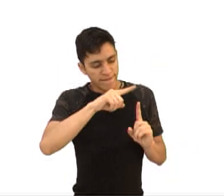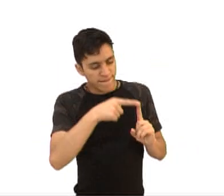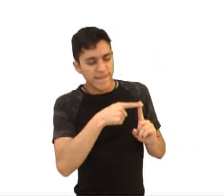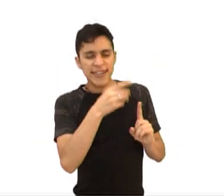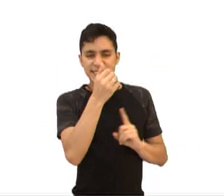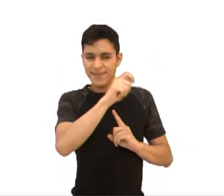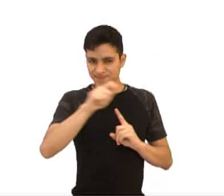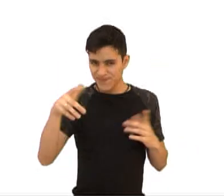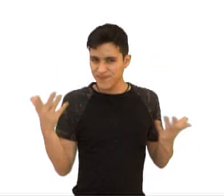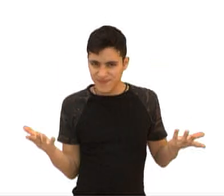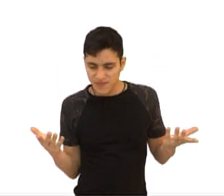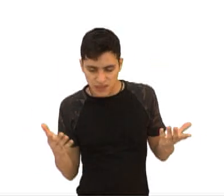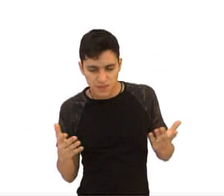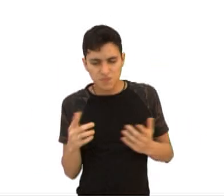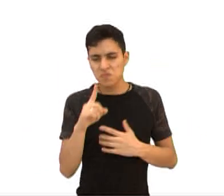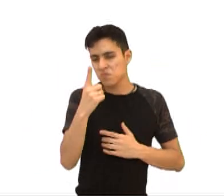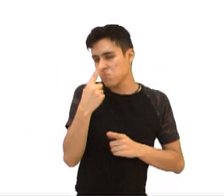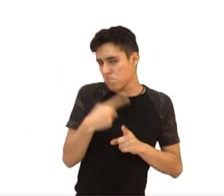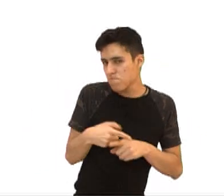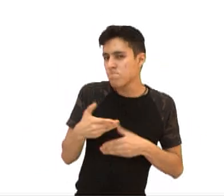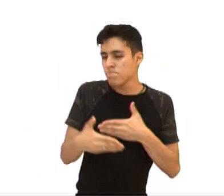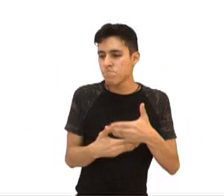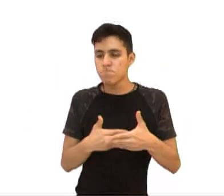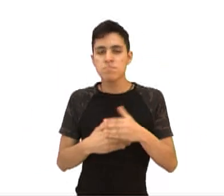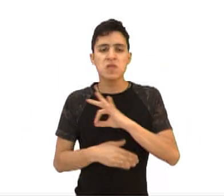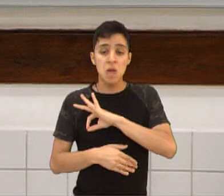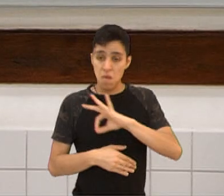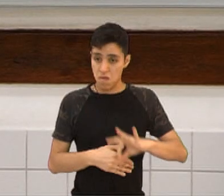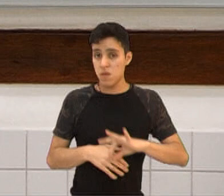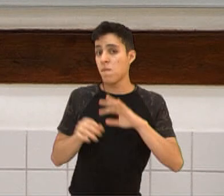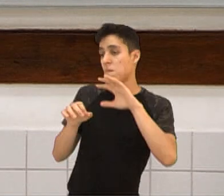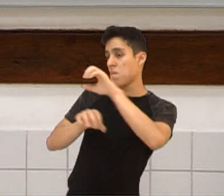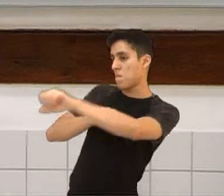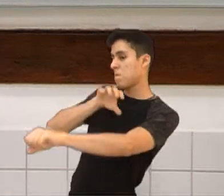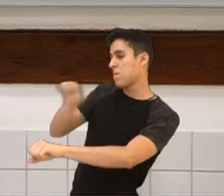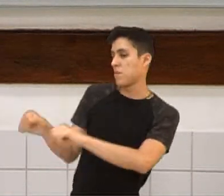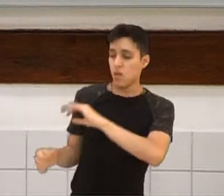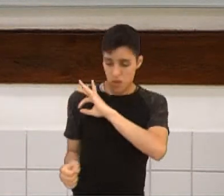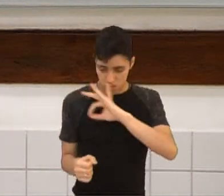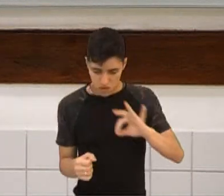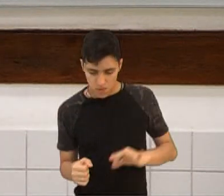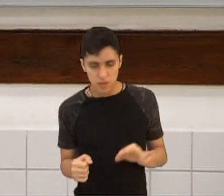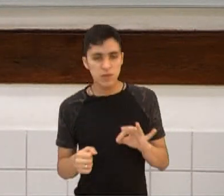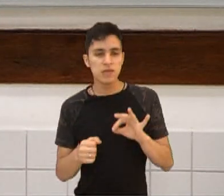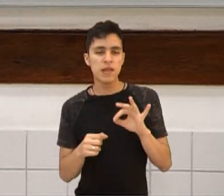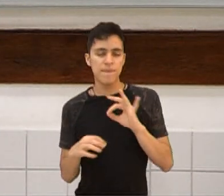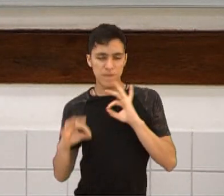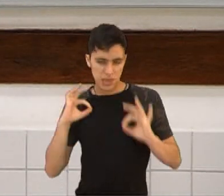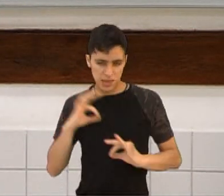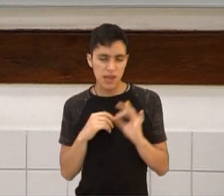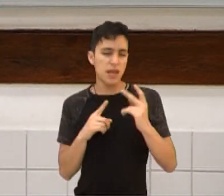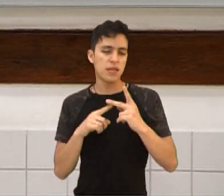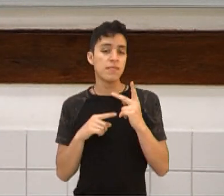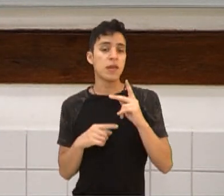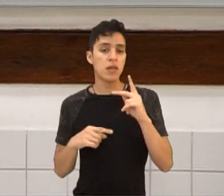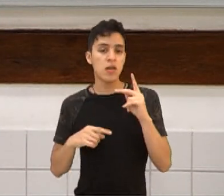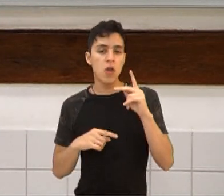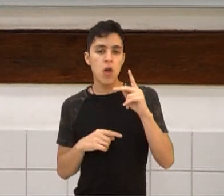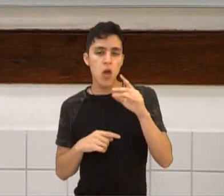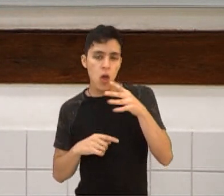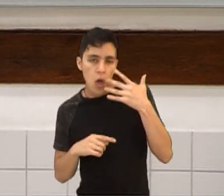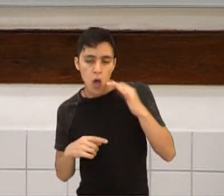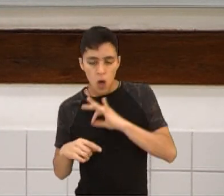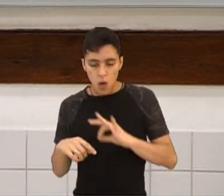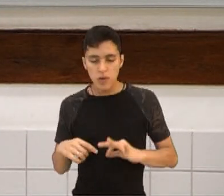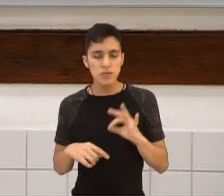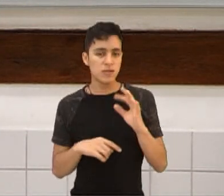um filhote por vez, e os predadores aqui, as onças, tanto a onça pintada quanto a onça parda. Então veja que essas informações todas que não